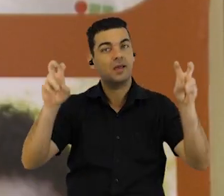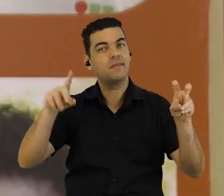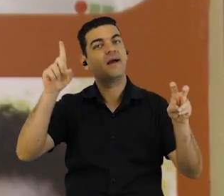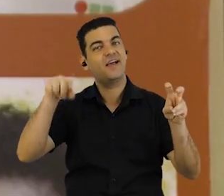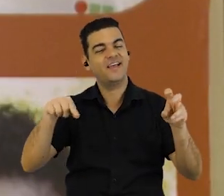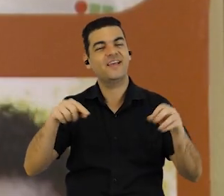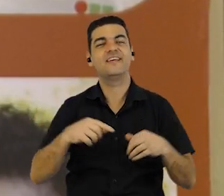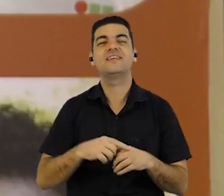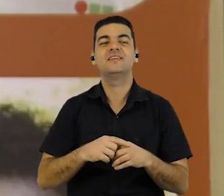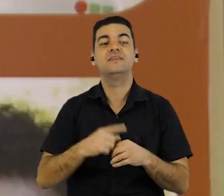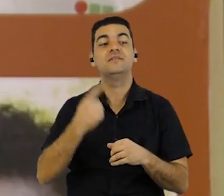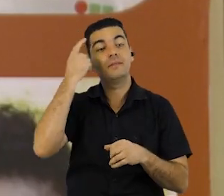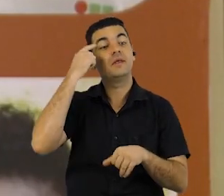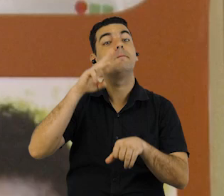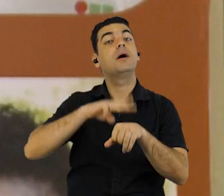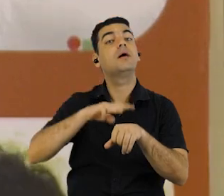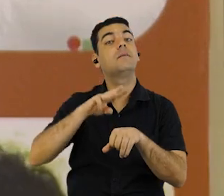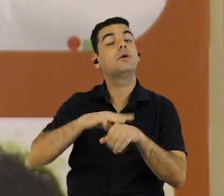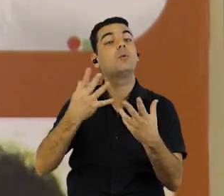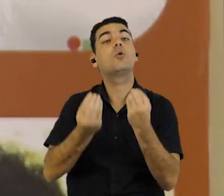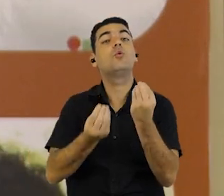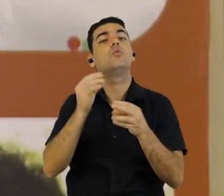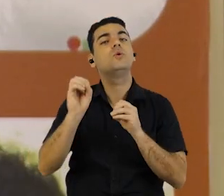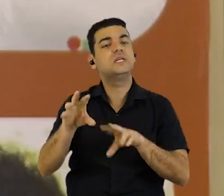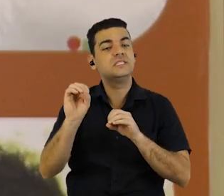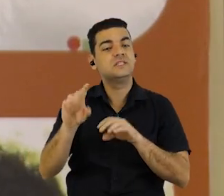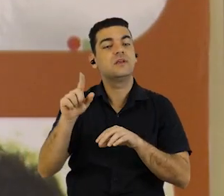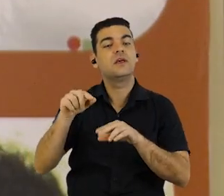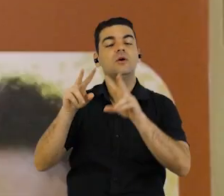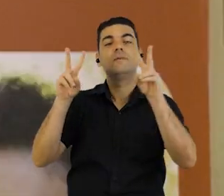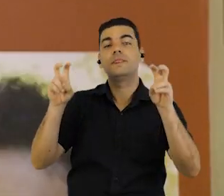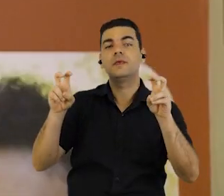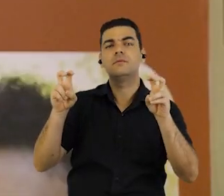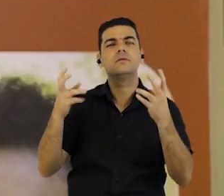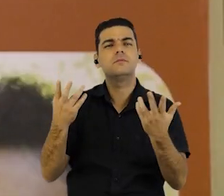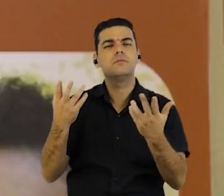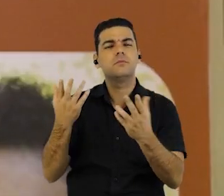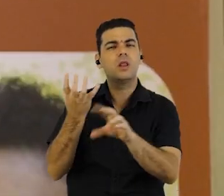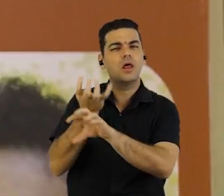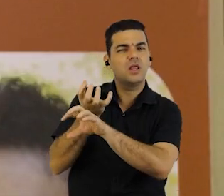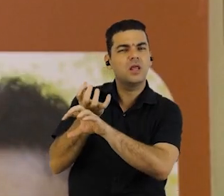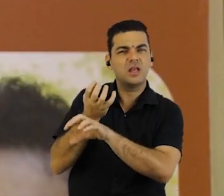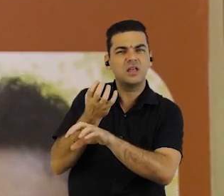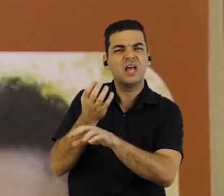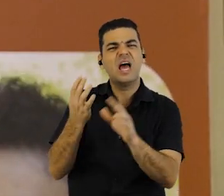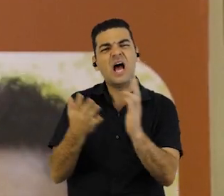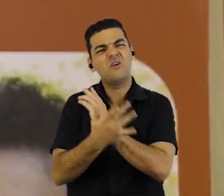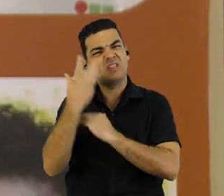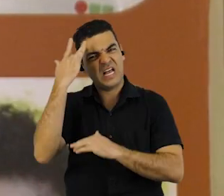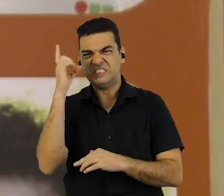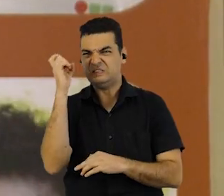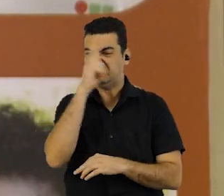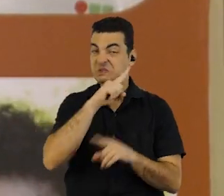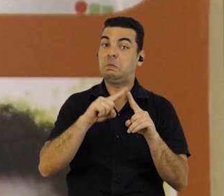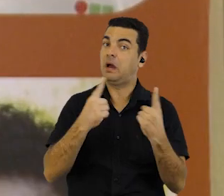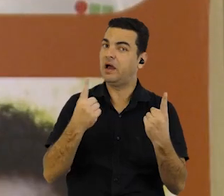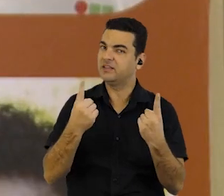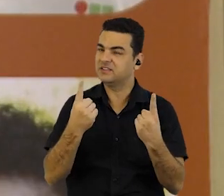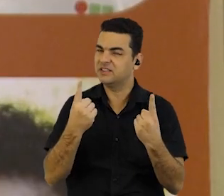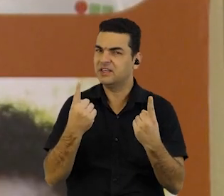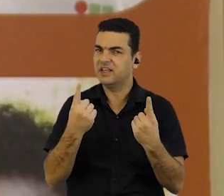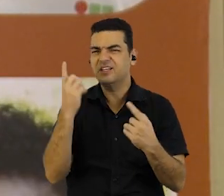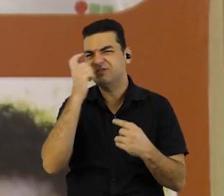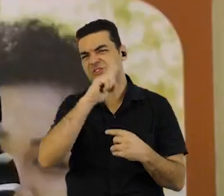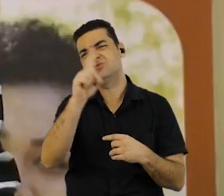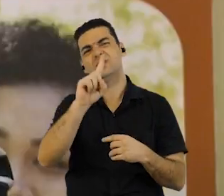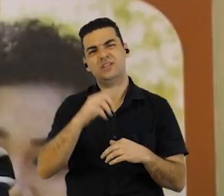assunto é matemática, o ensino desta matéria, que para muita gente é tão complicada, mas não é não. E nós temos grandes